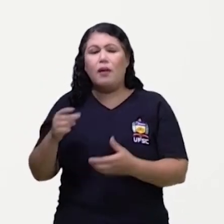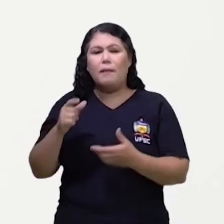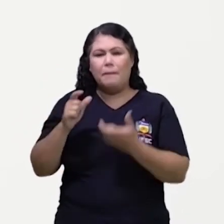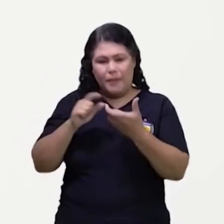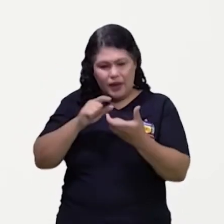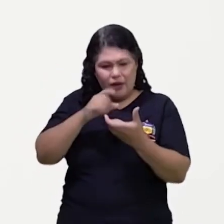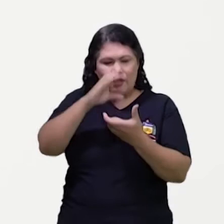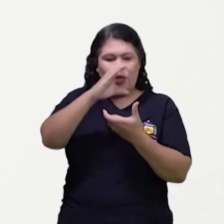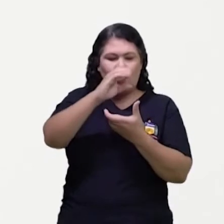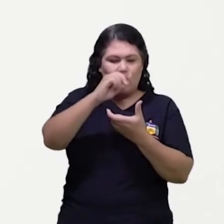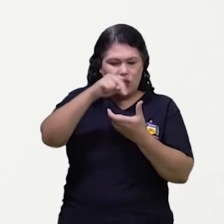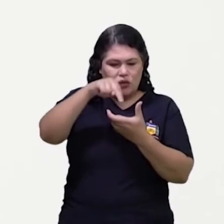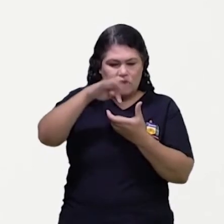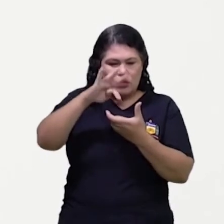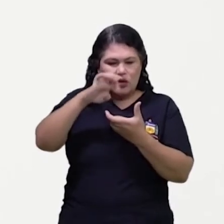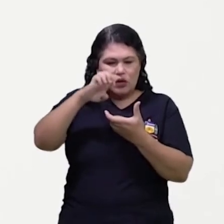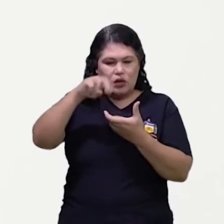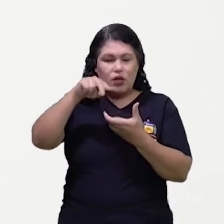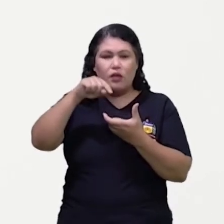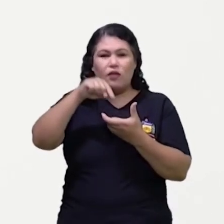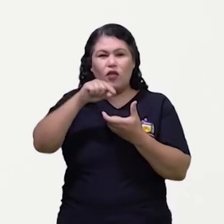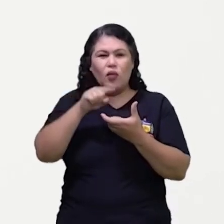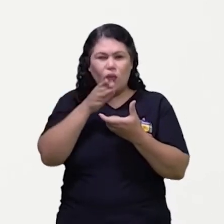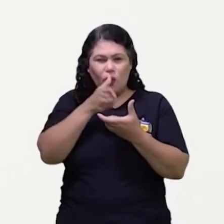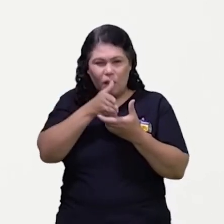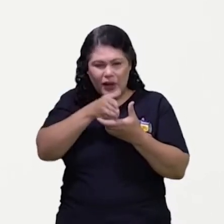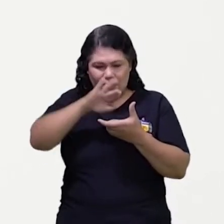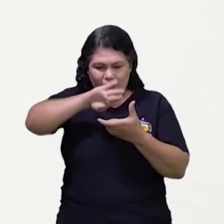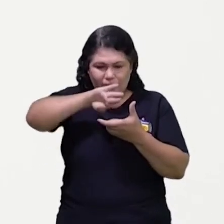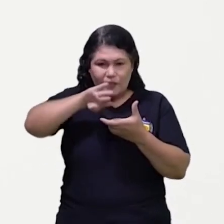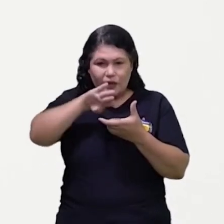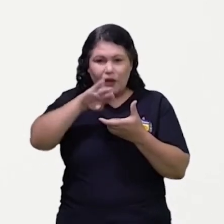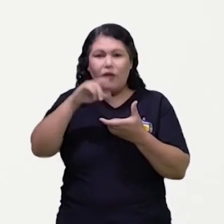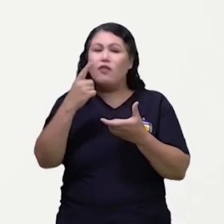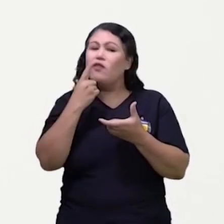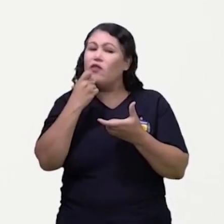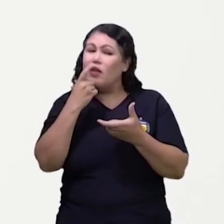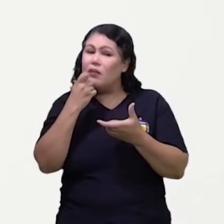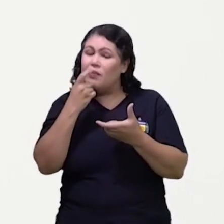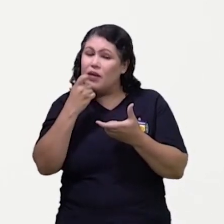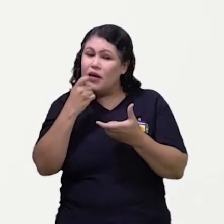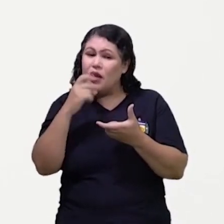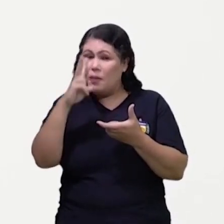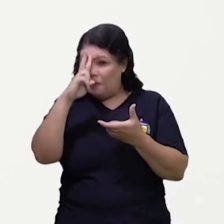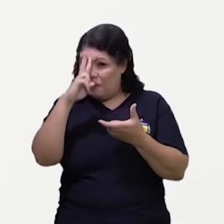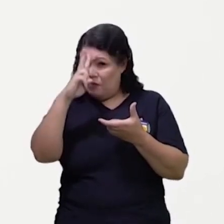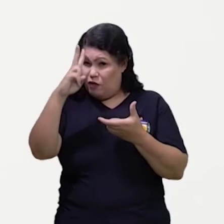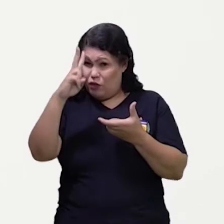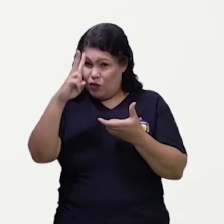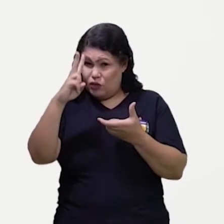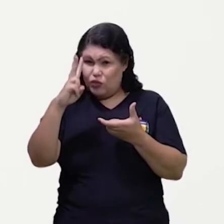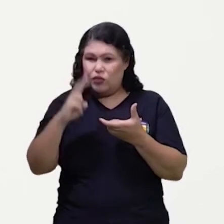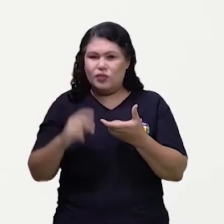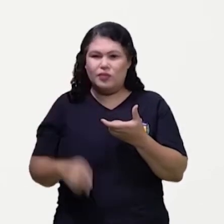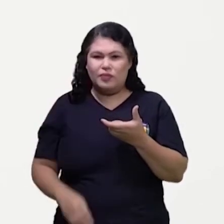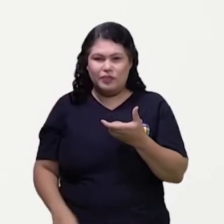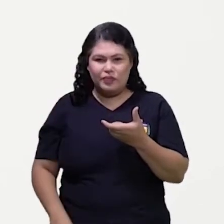A intensidade na hora da leitura se concentra na sílaba tem,